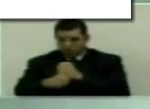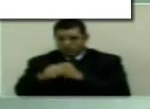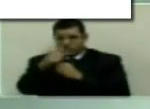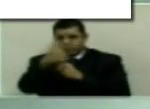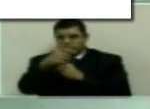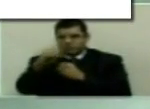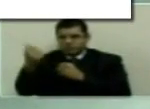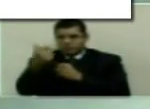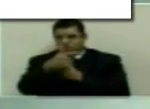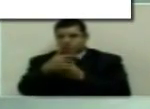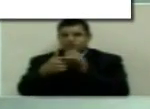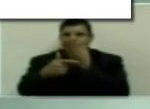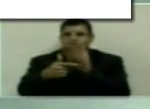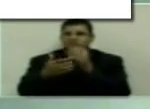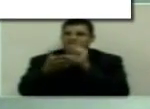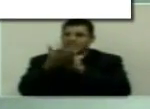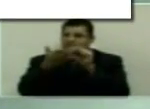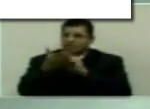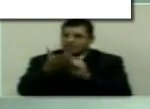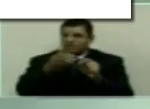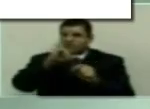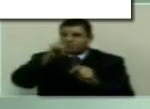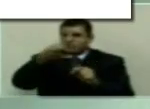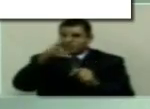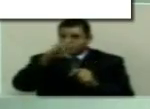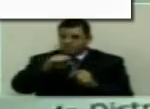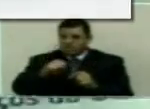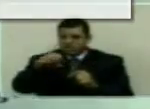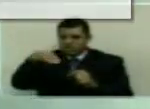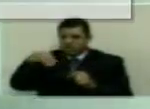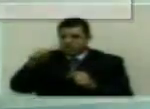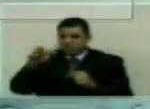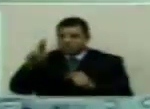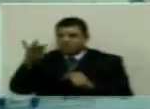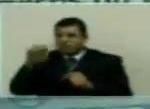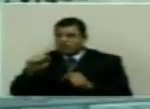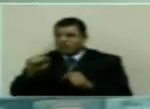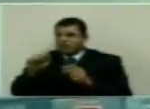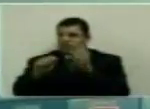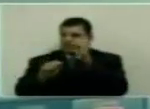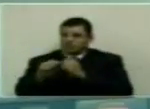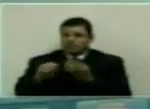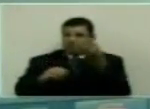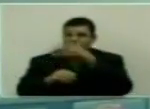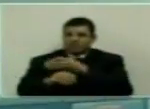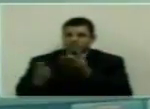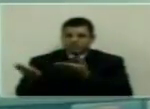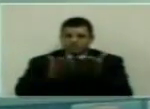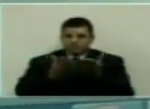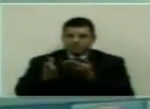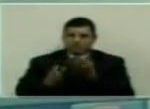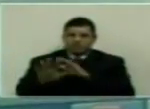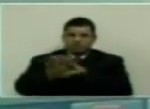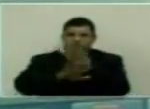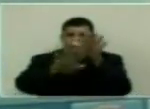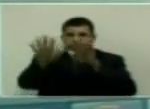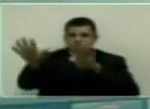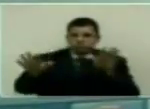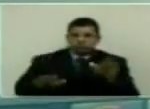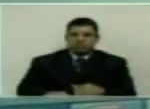2012. Assinado José Maria da Silva Gomes, gerente do Departamento de Serviços de